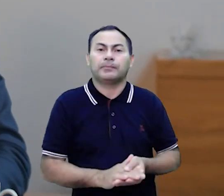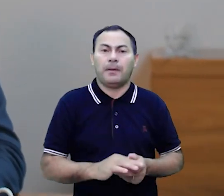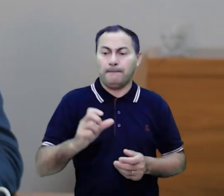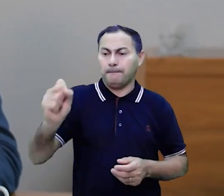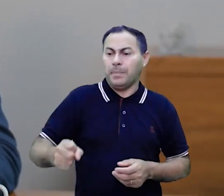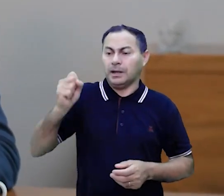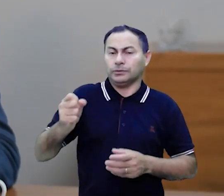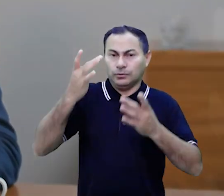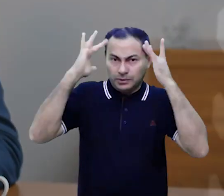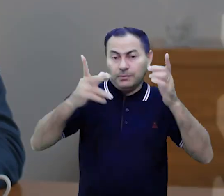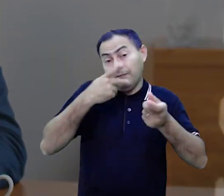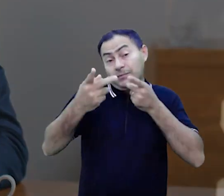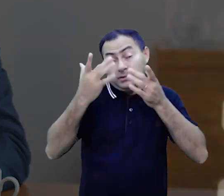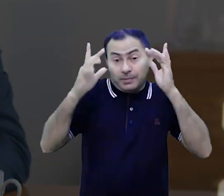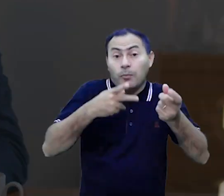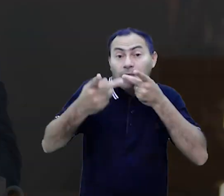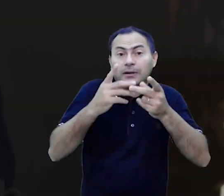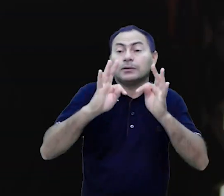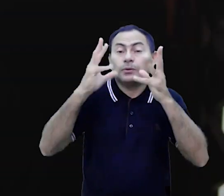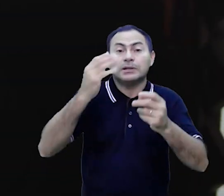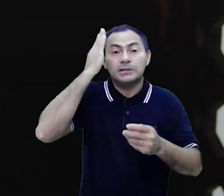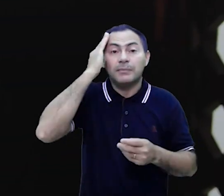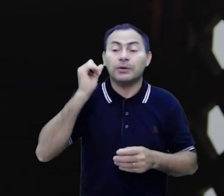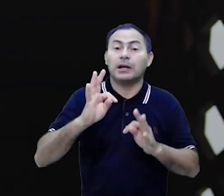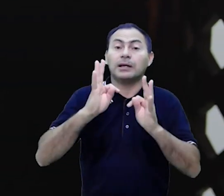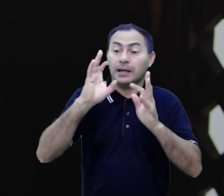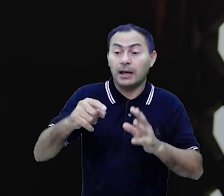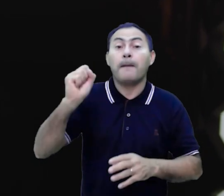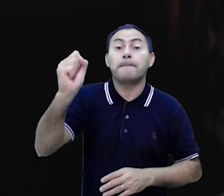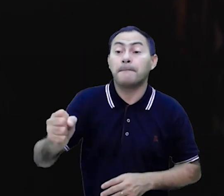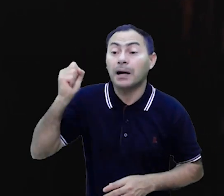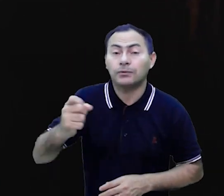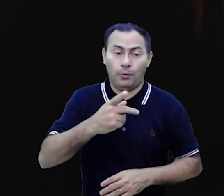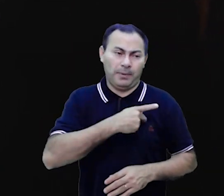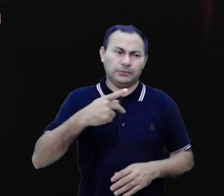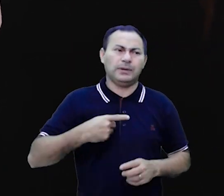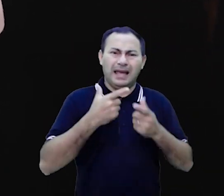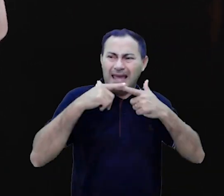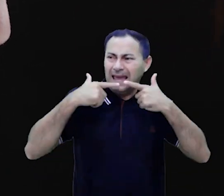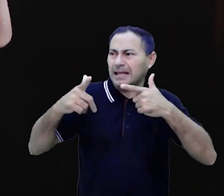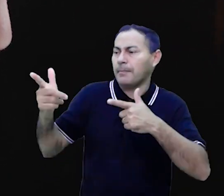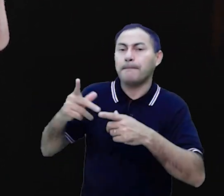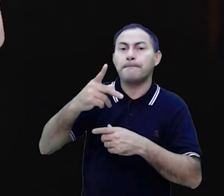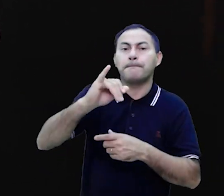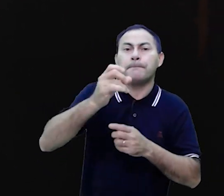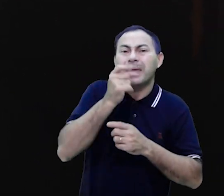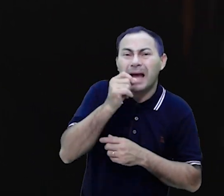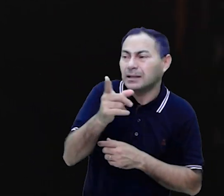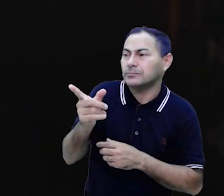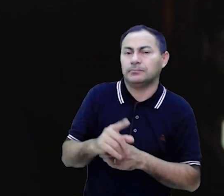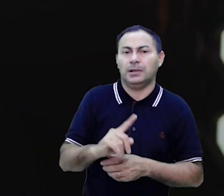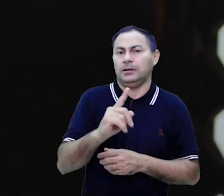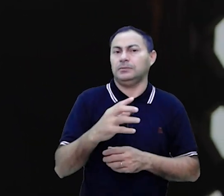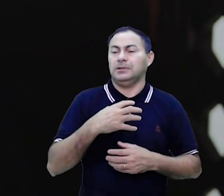achado. O pastor não sabia como reagir. Todos sabiam que ele era um pastor. Será que ele deveria rir das